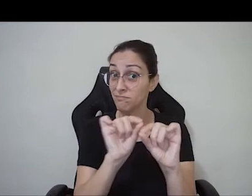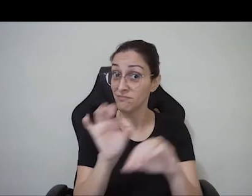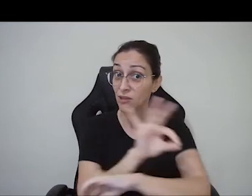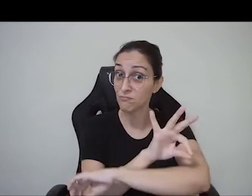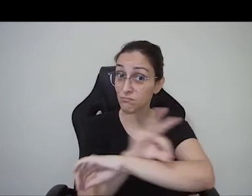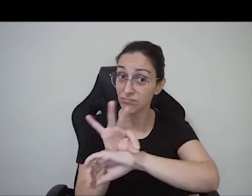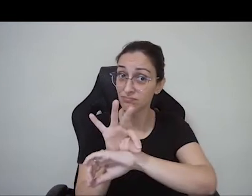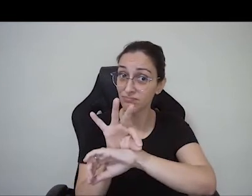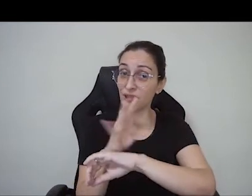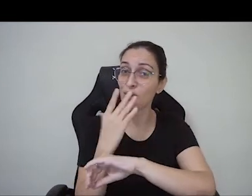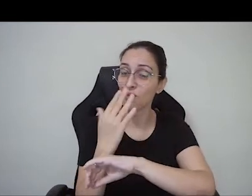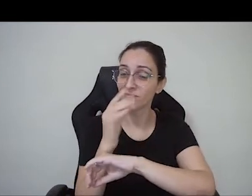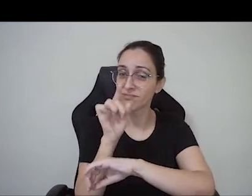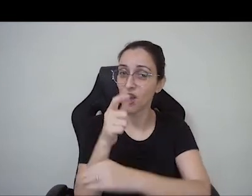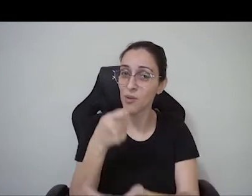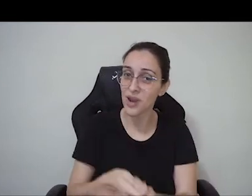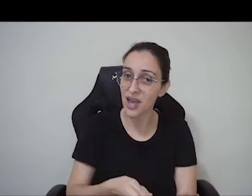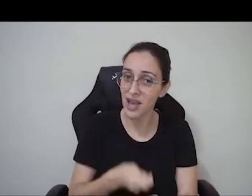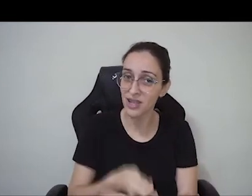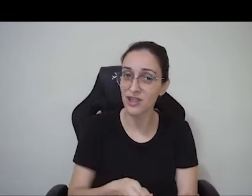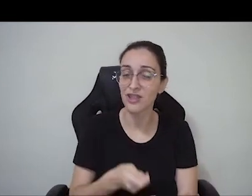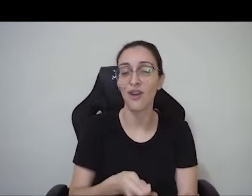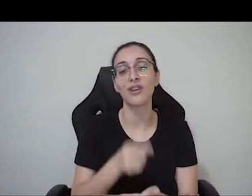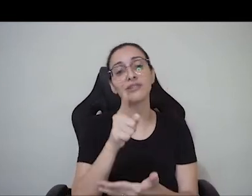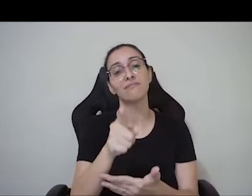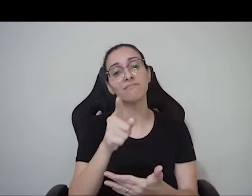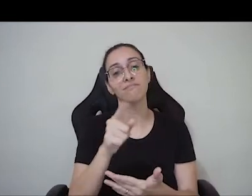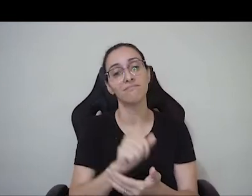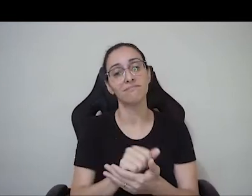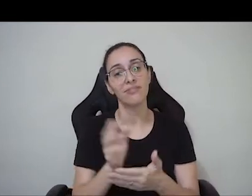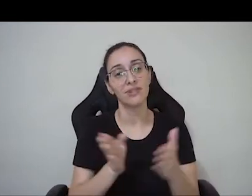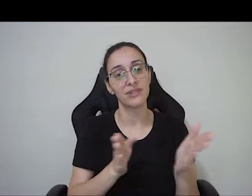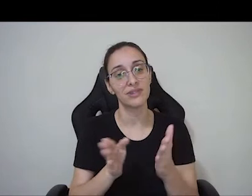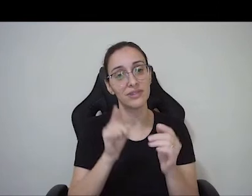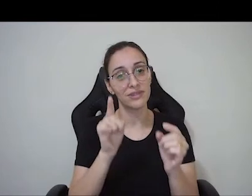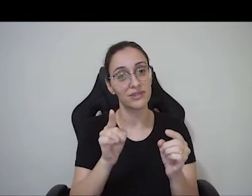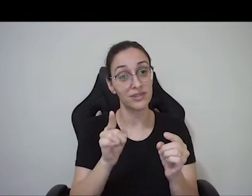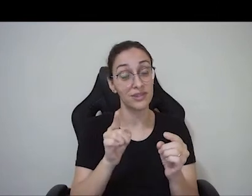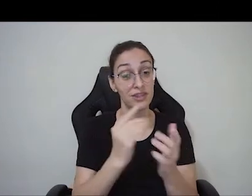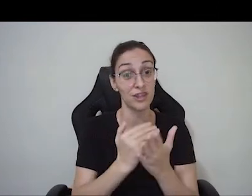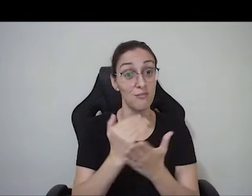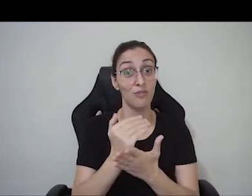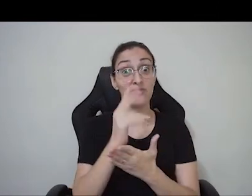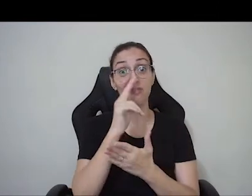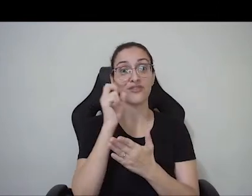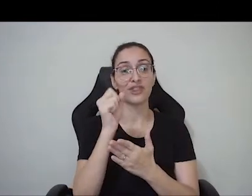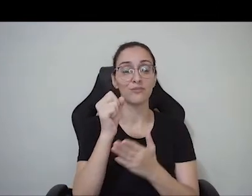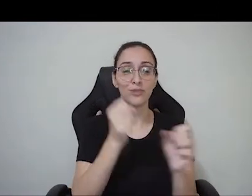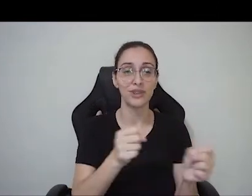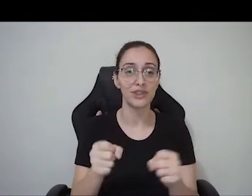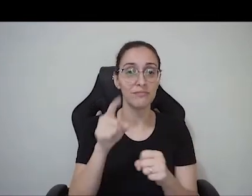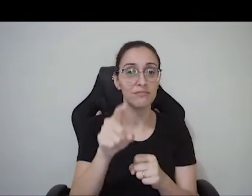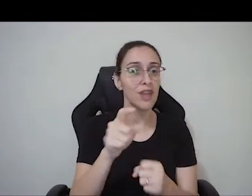e coloridinha, eu vou dar ênfase na minha fala nas palavras que são de maior ênfase. Então,